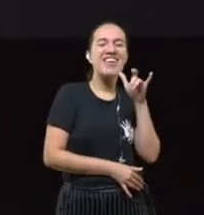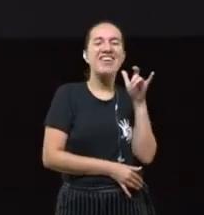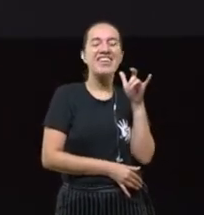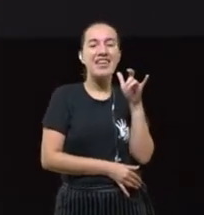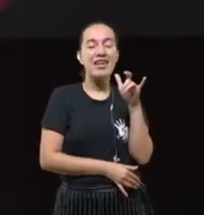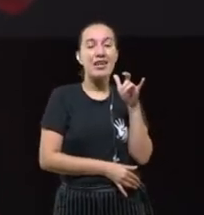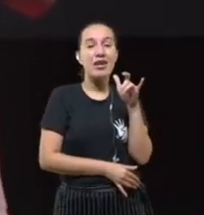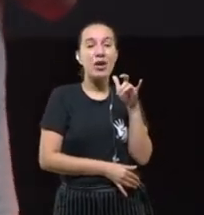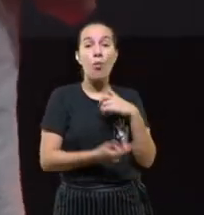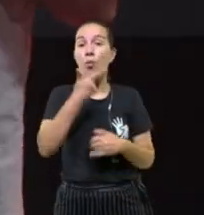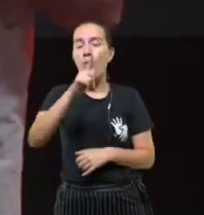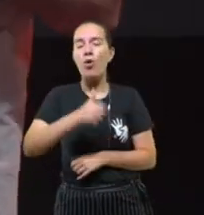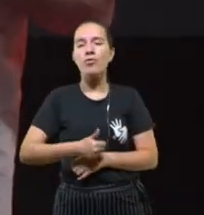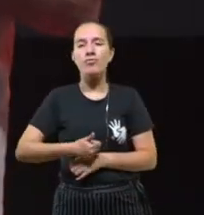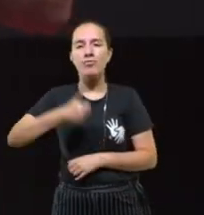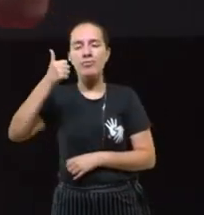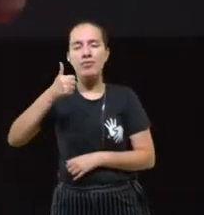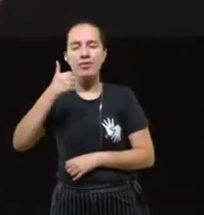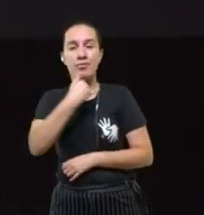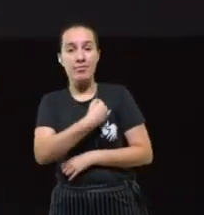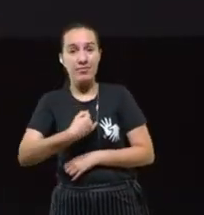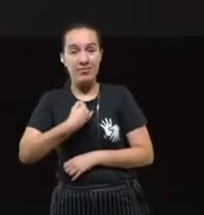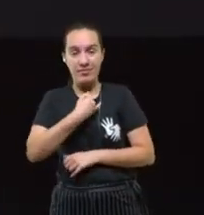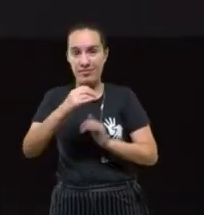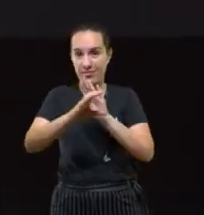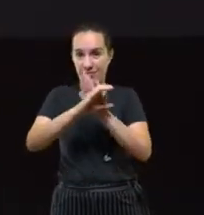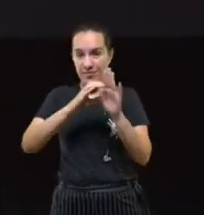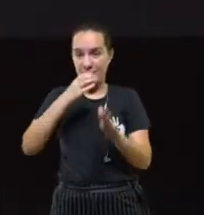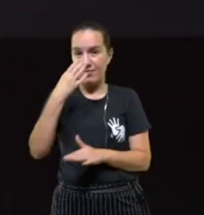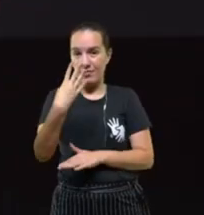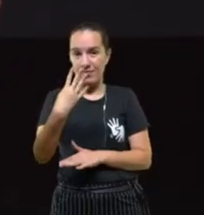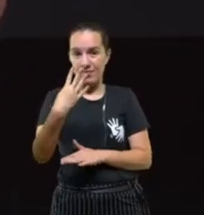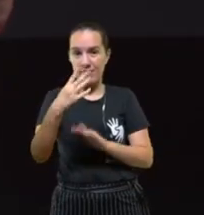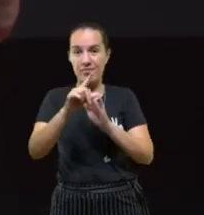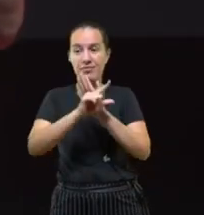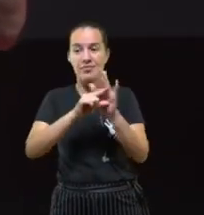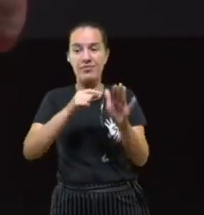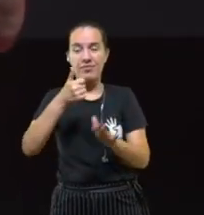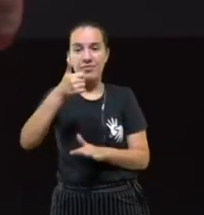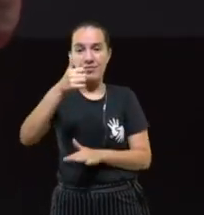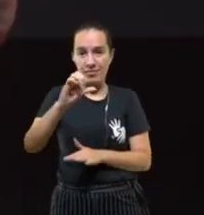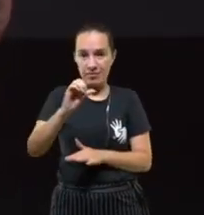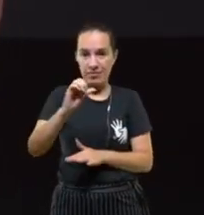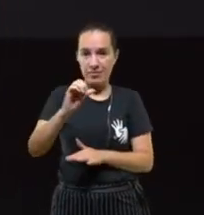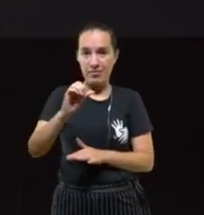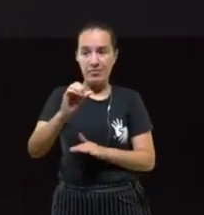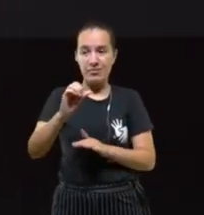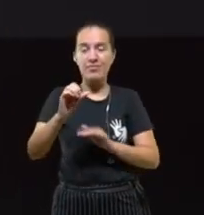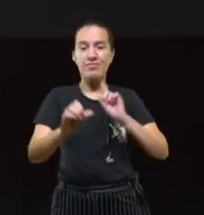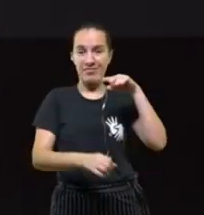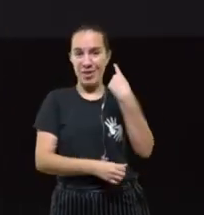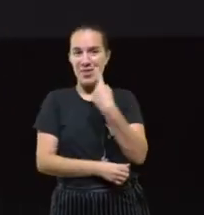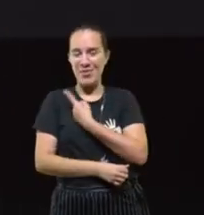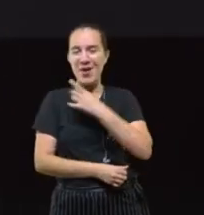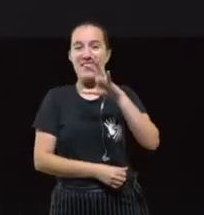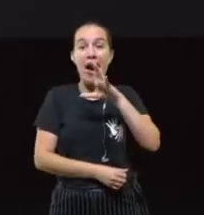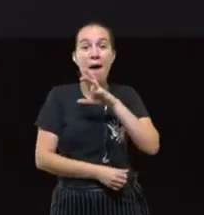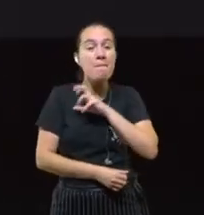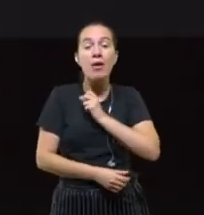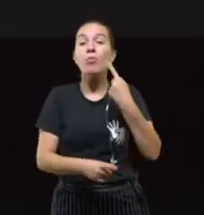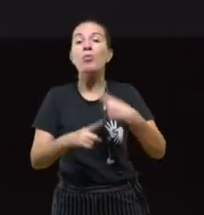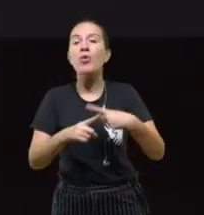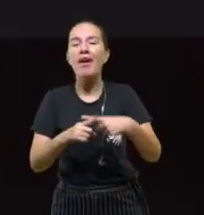1 João capítulo 4, verso 19. Nós amamos porque Ele